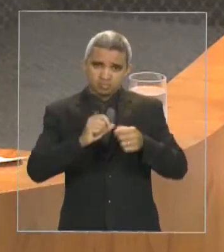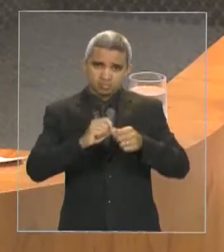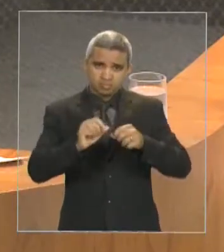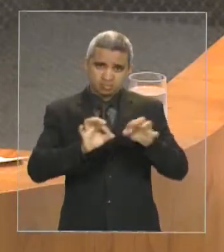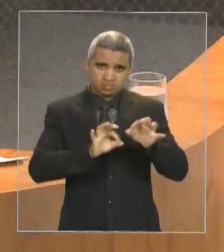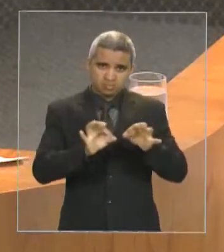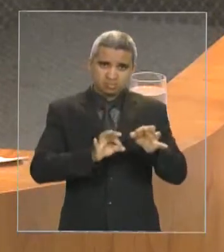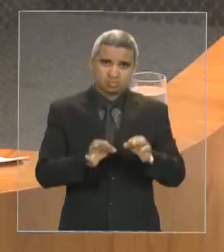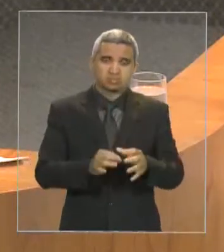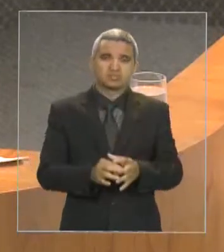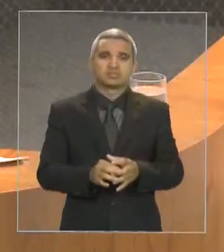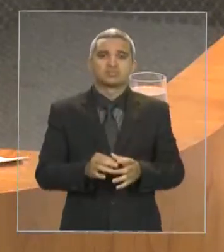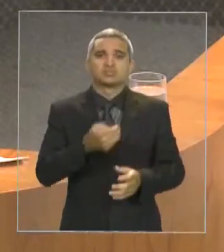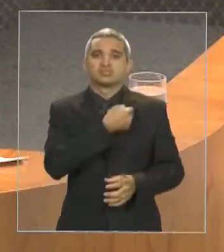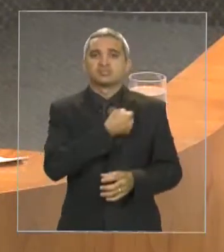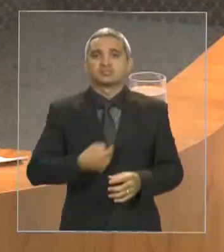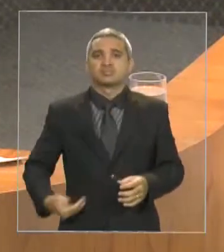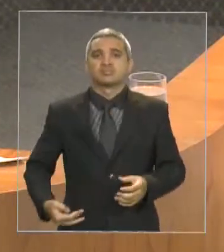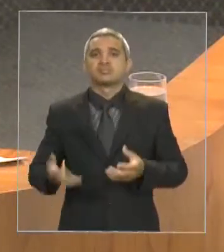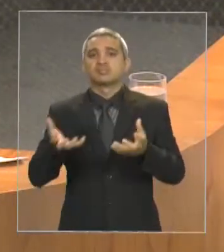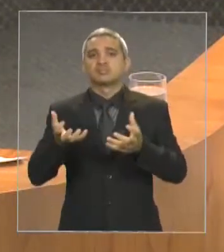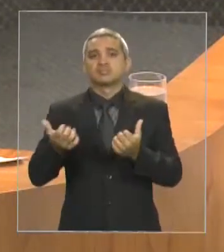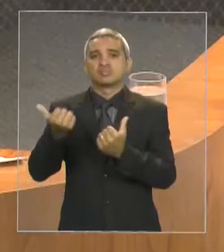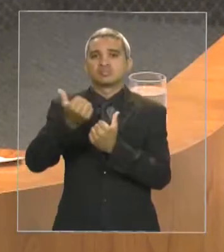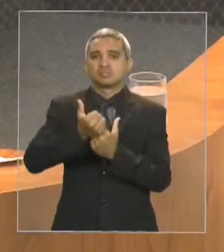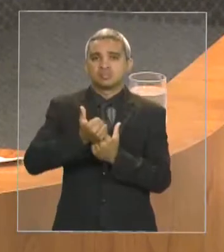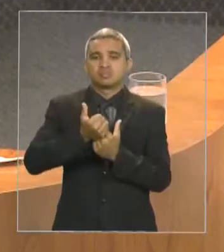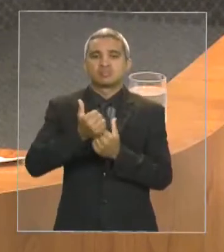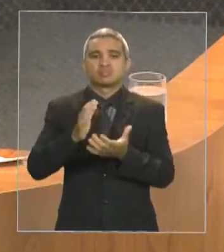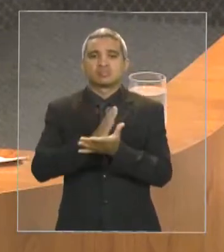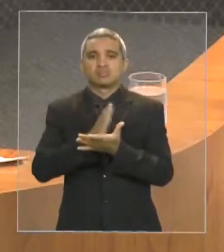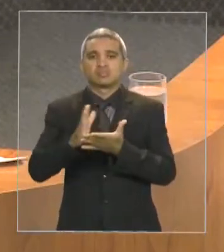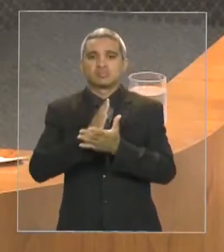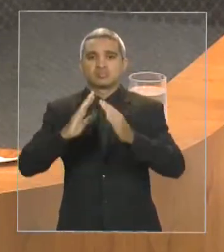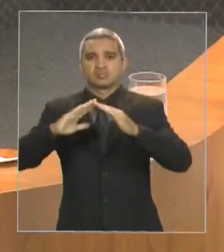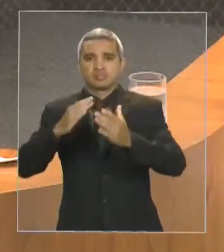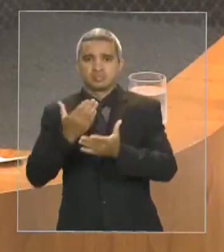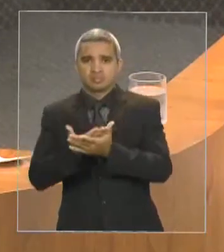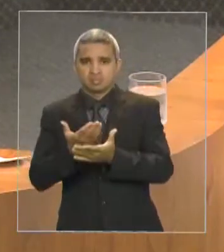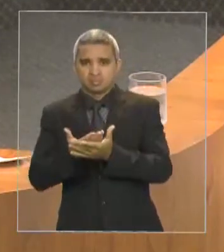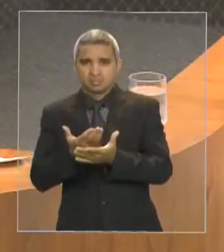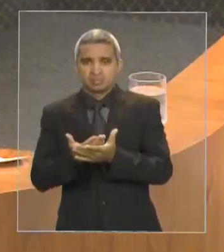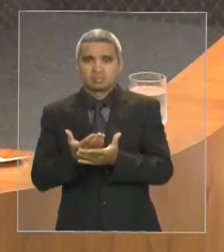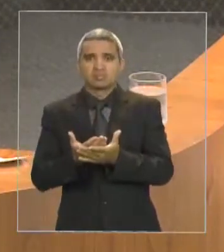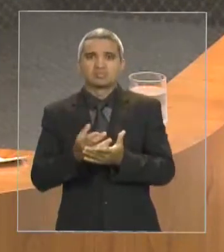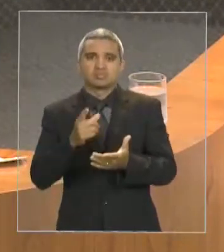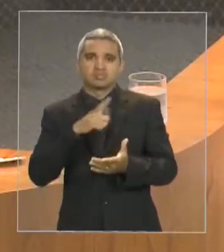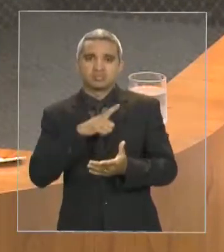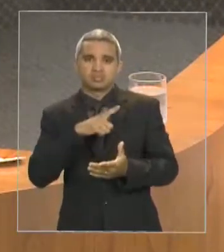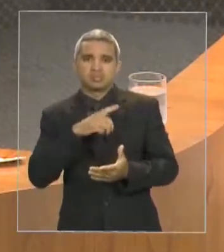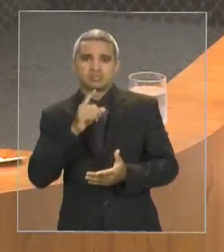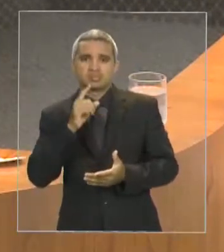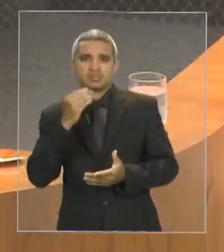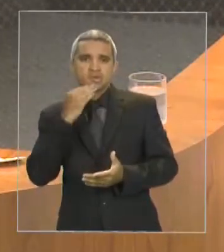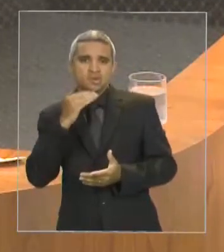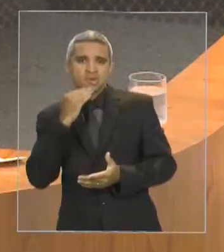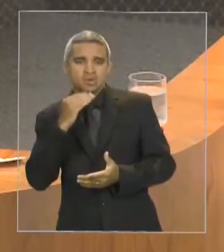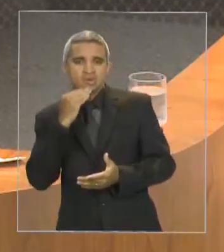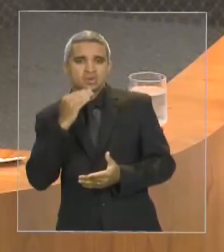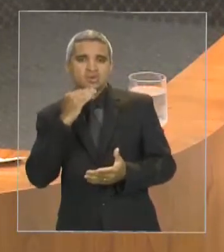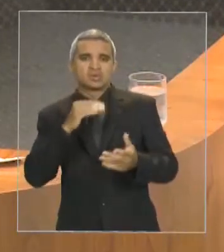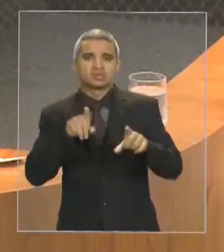que é a substituição de unidades com estrutura irregular, que funcionam de forma inadequada como escolas de taipa e de